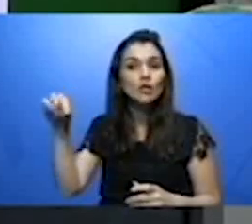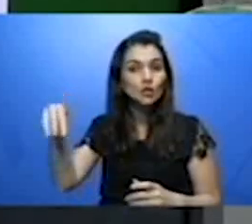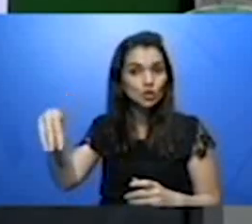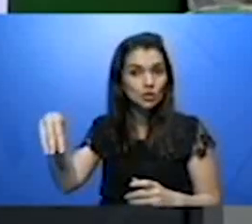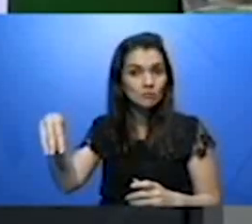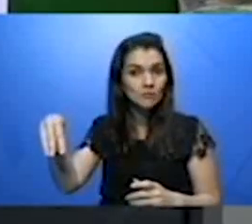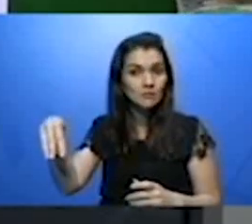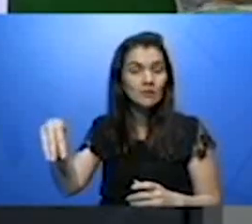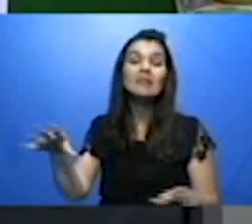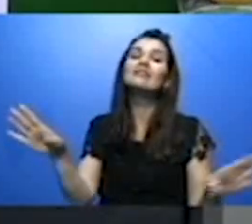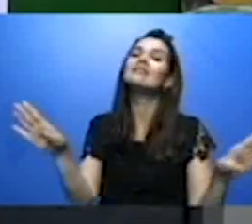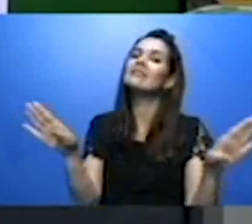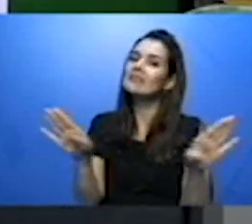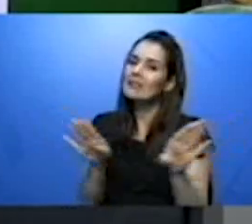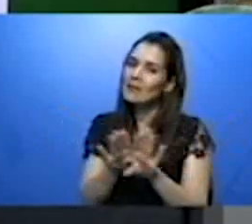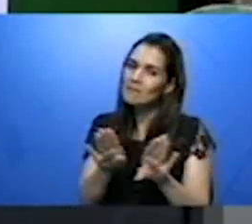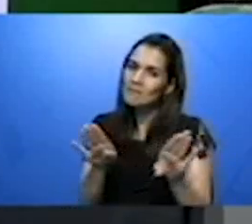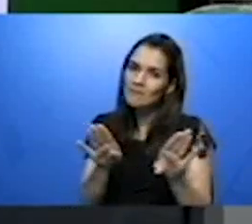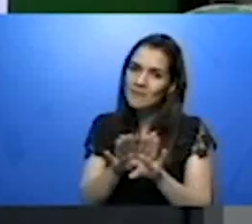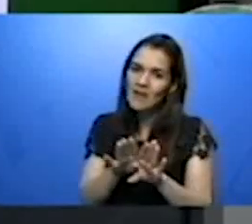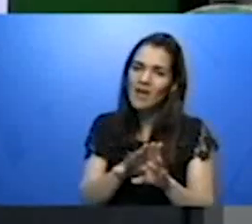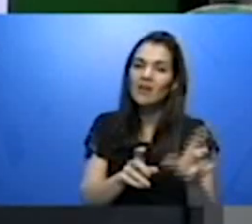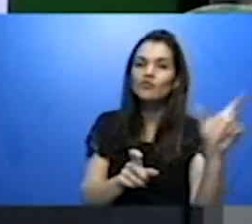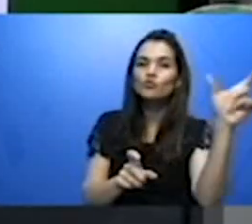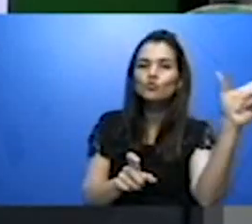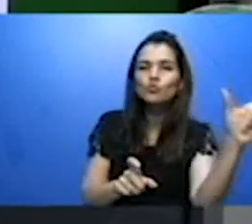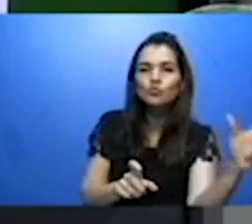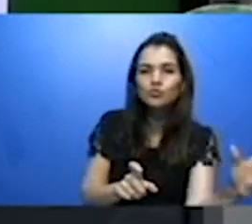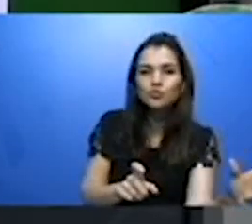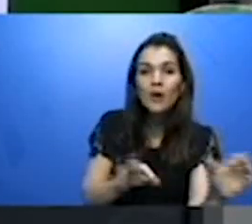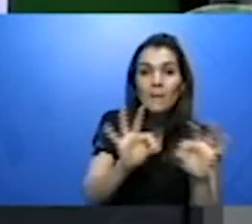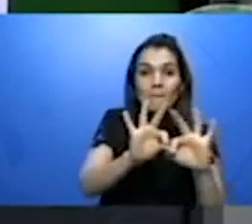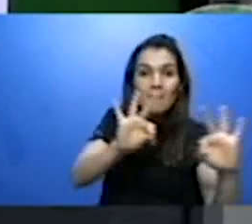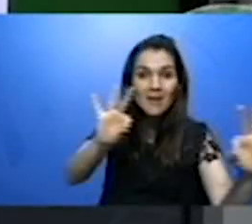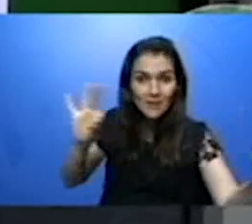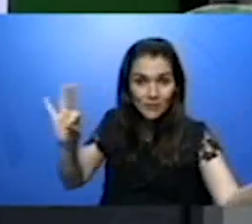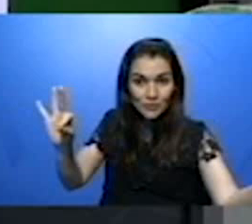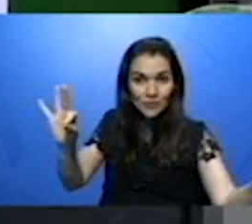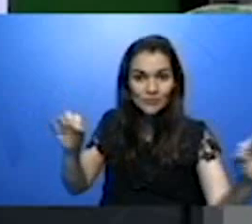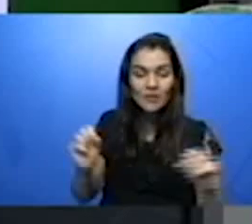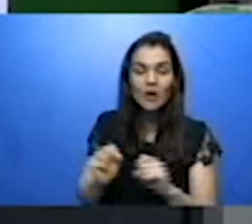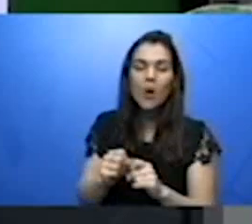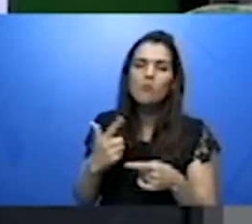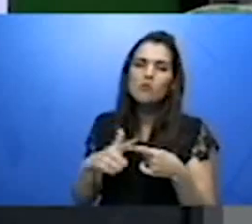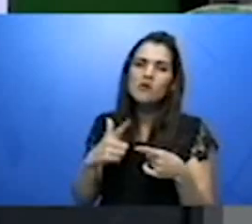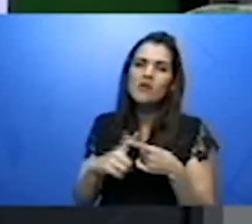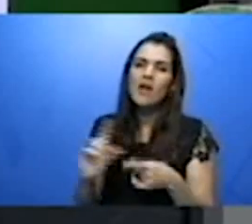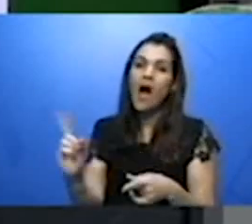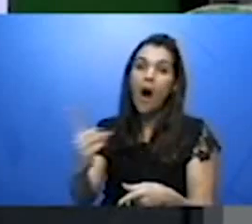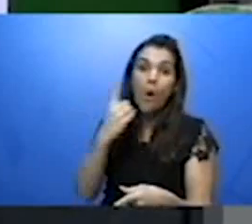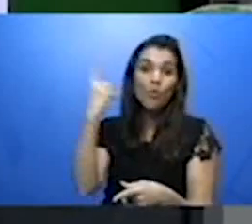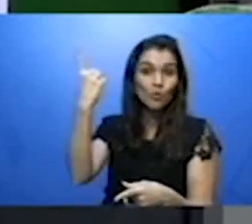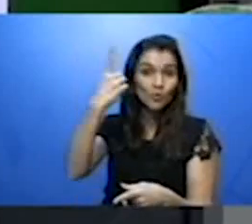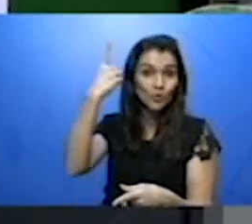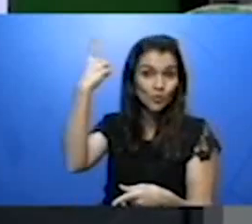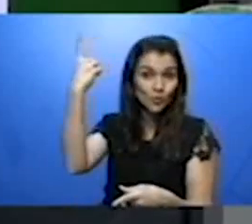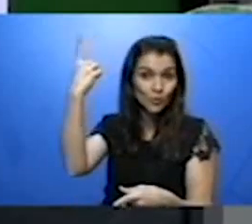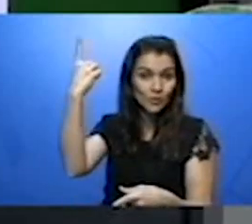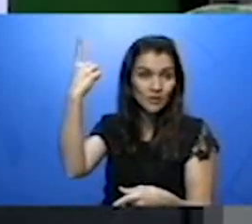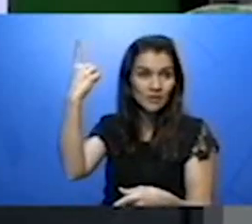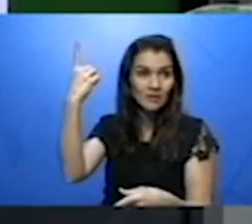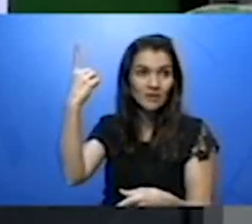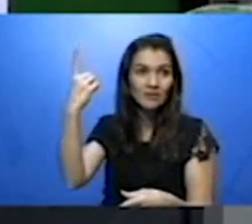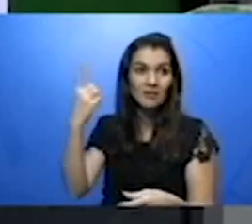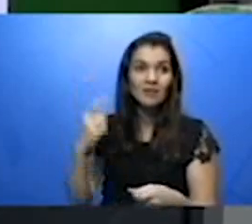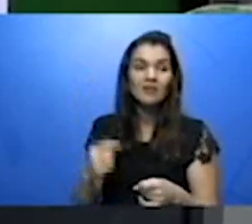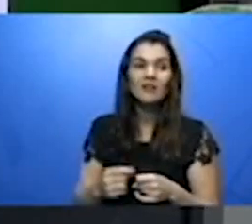também né como 150 cm tá falando sobre a altura da girafa filhote